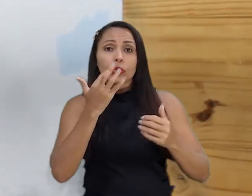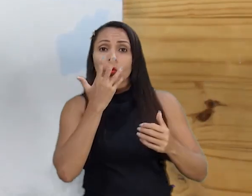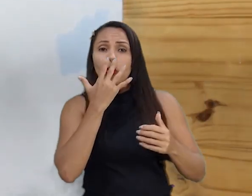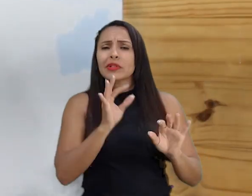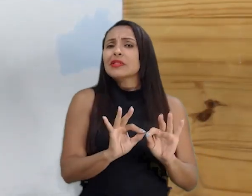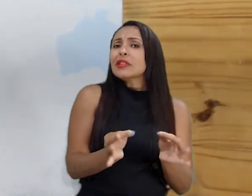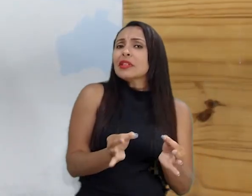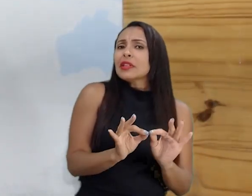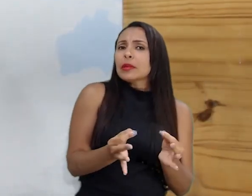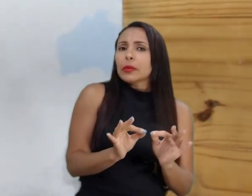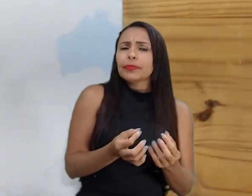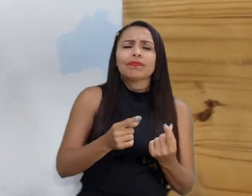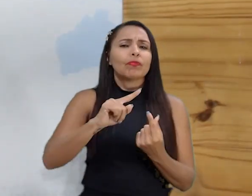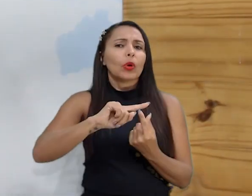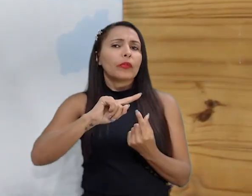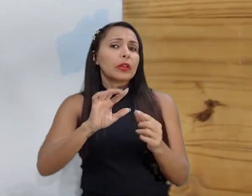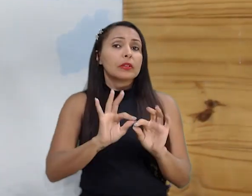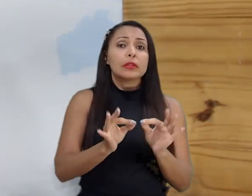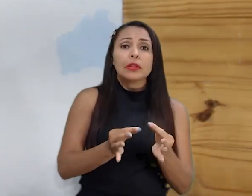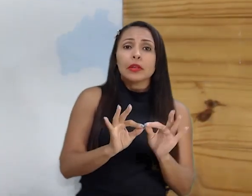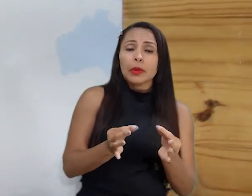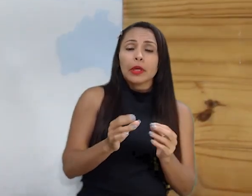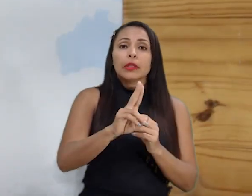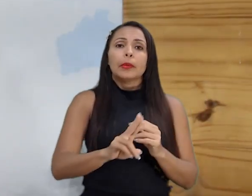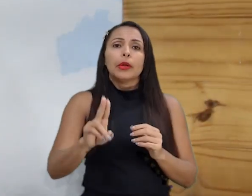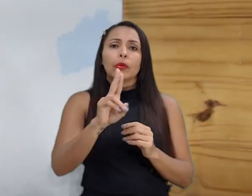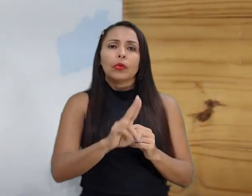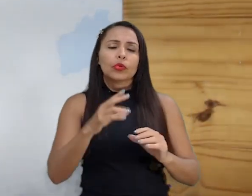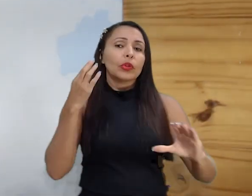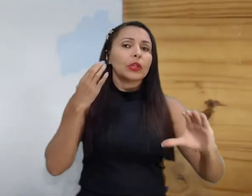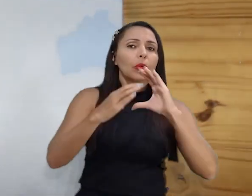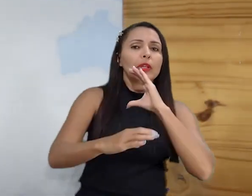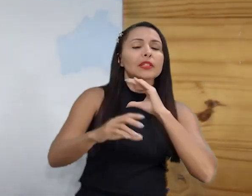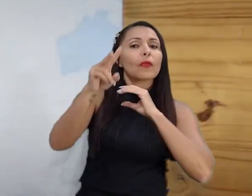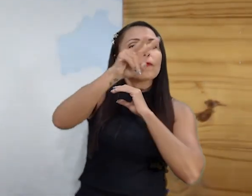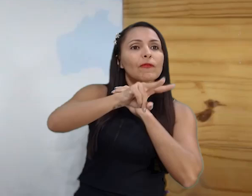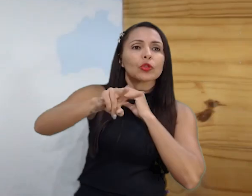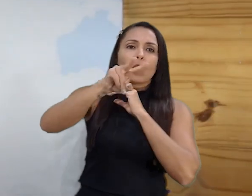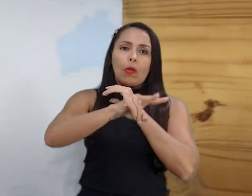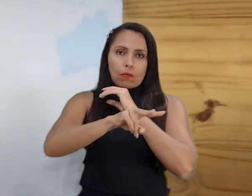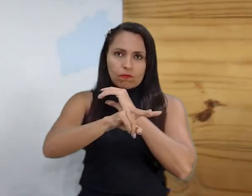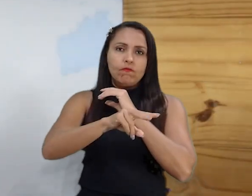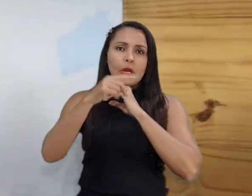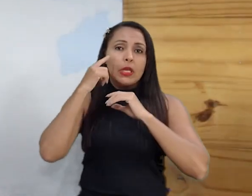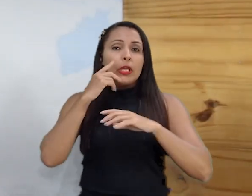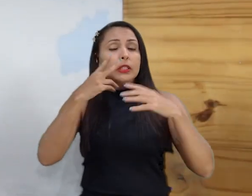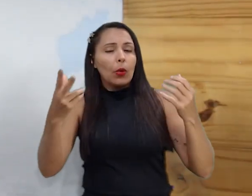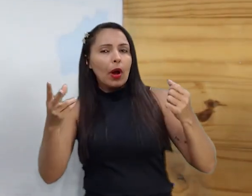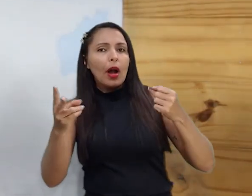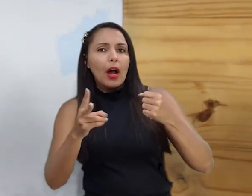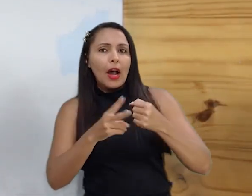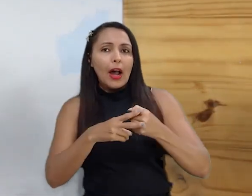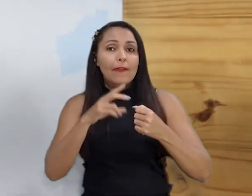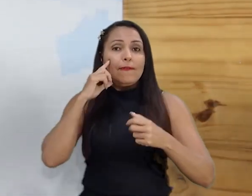simples, tipografia simples e também o uso de comunicação visual. A comunicação verbal não era